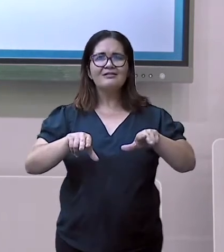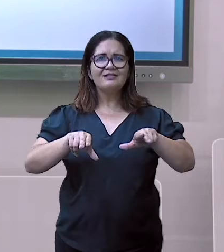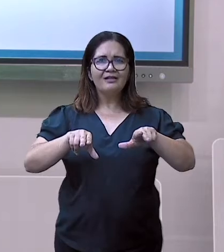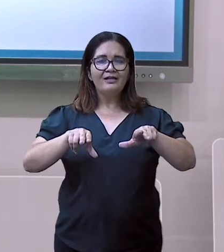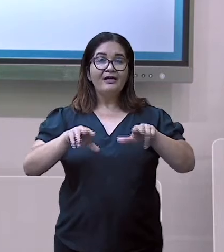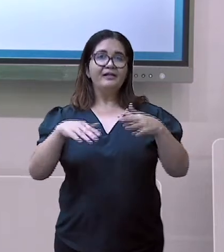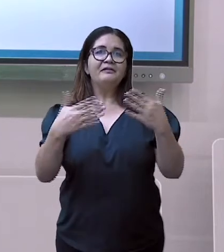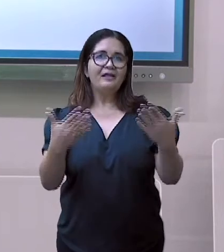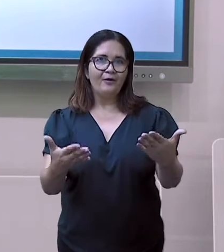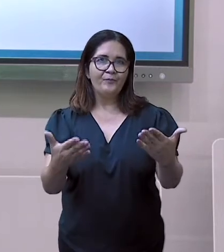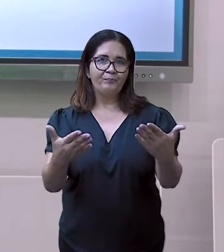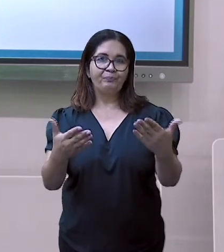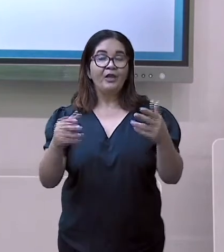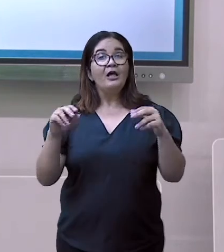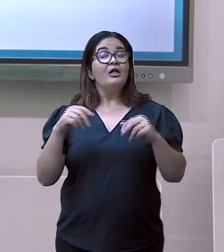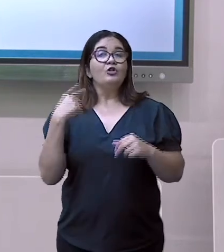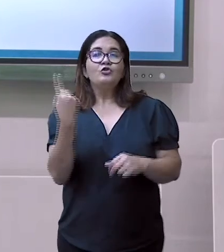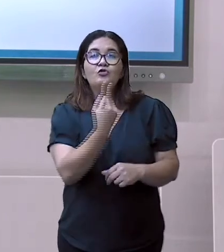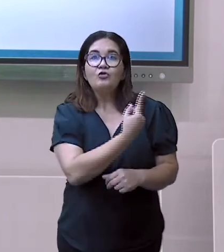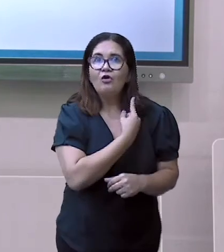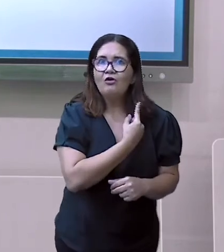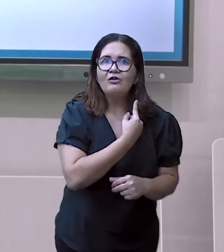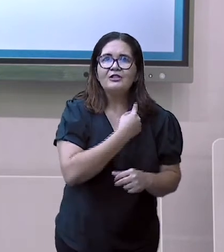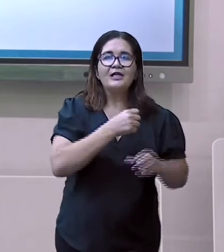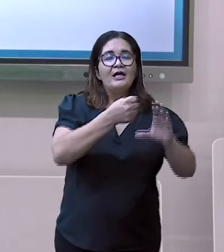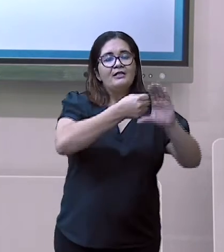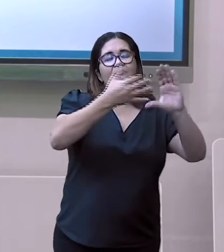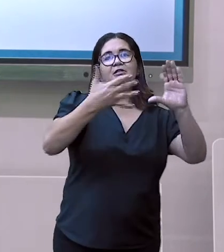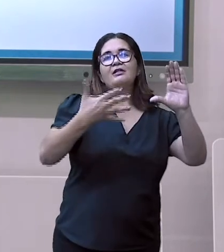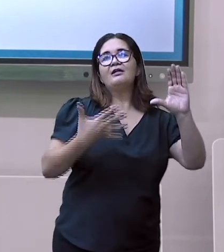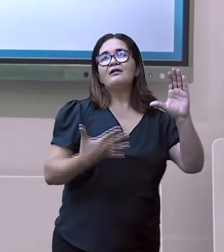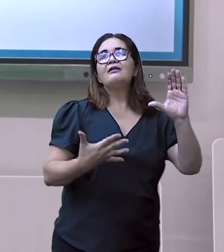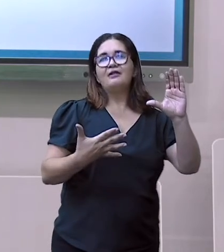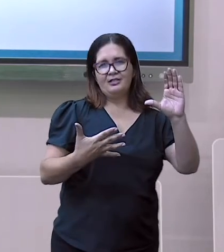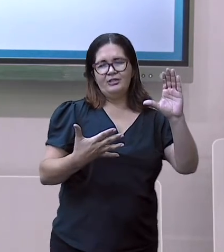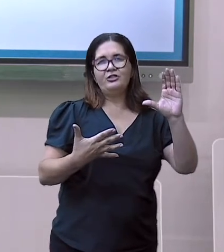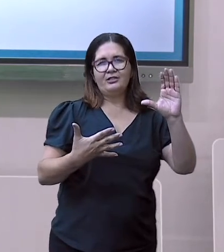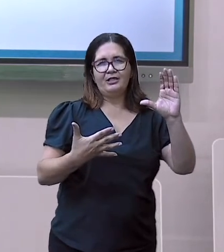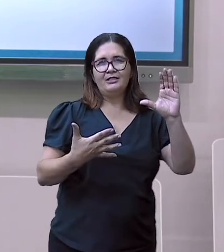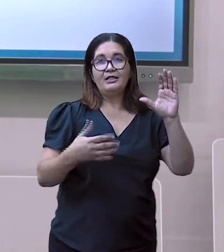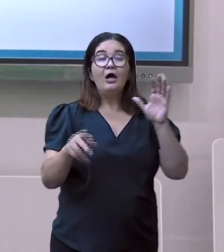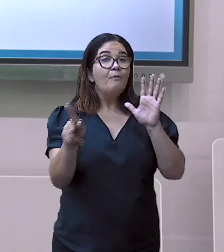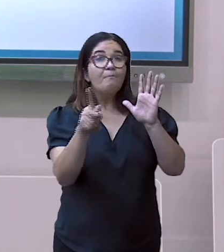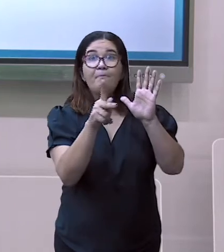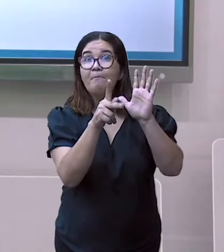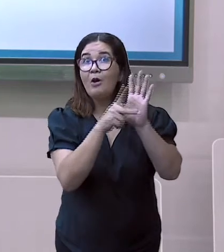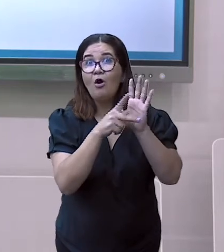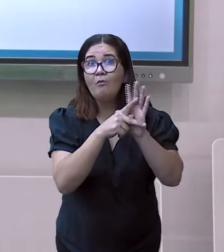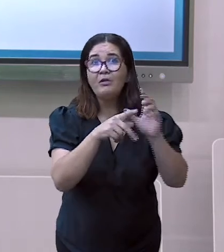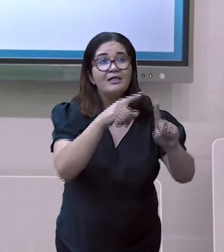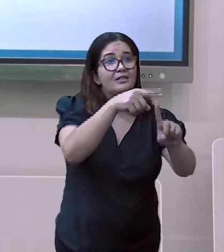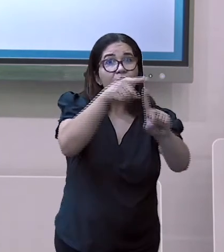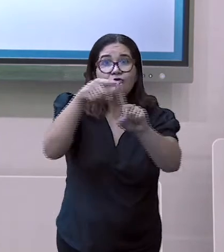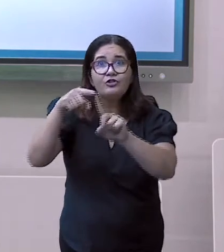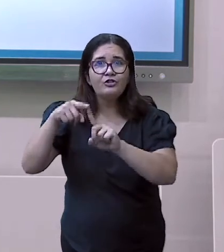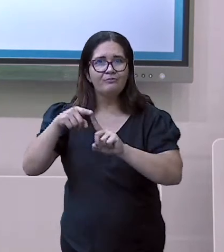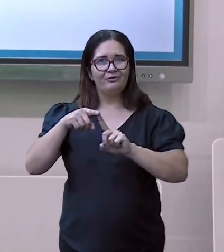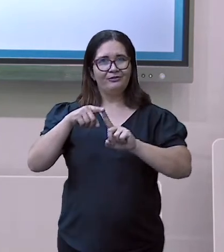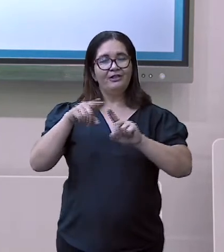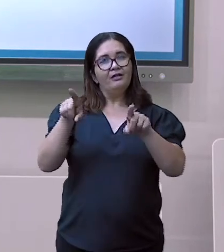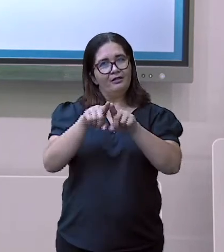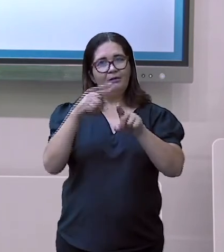humanos miscigenados apresentam características físicas típicas de várias